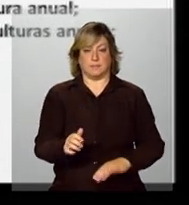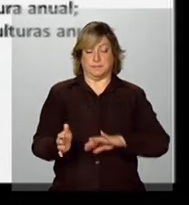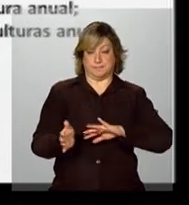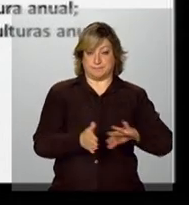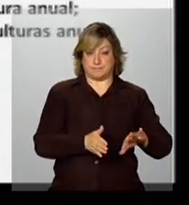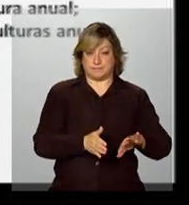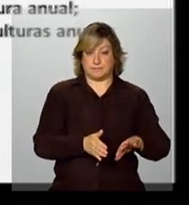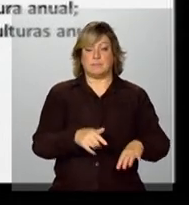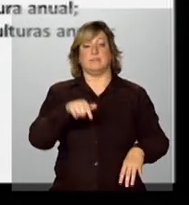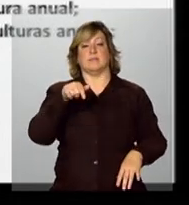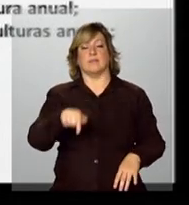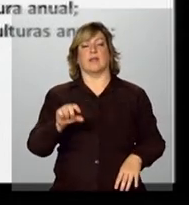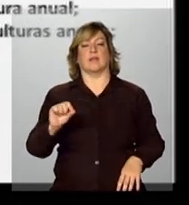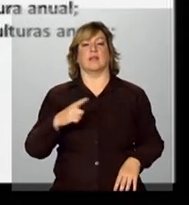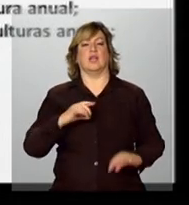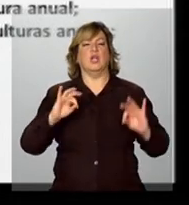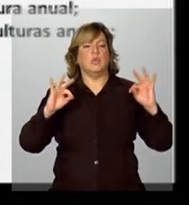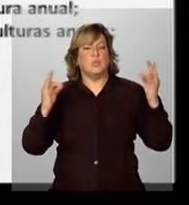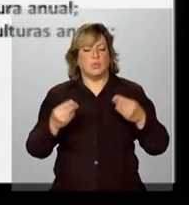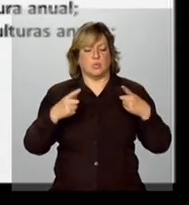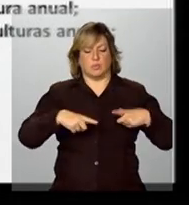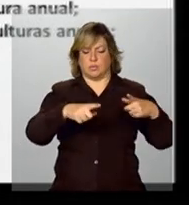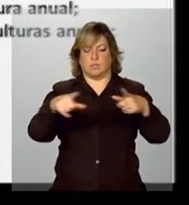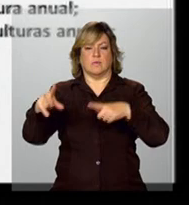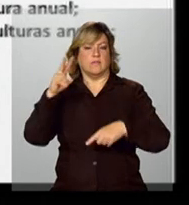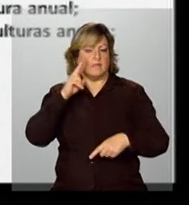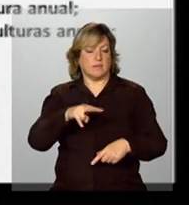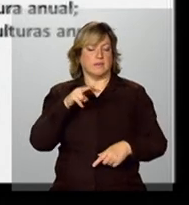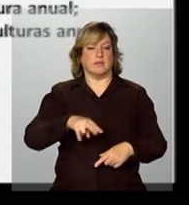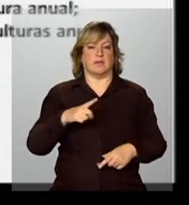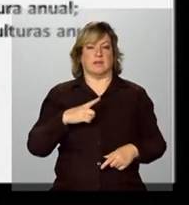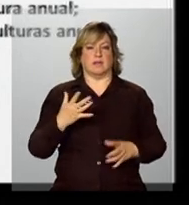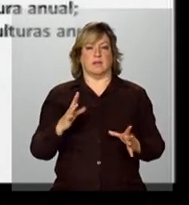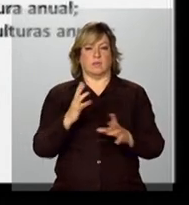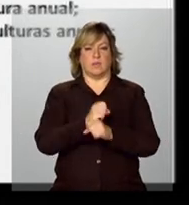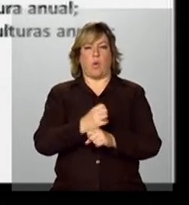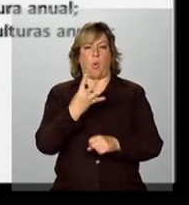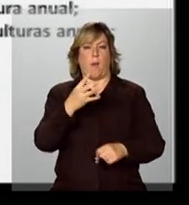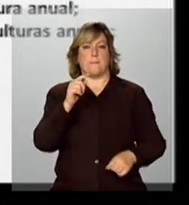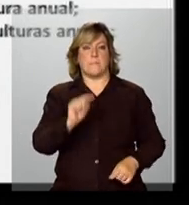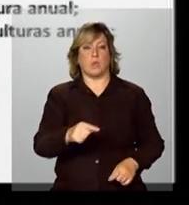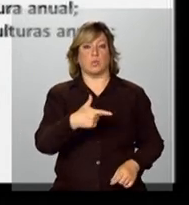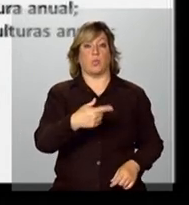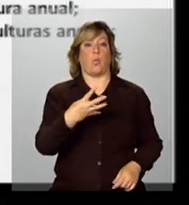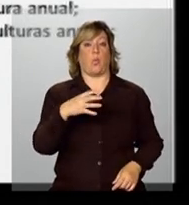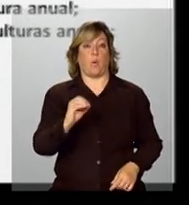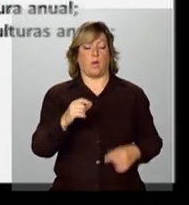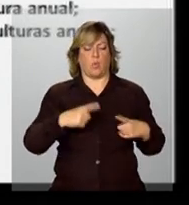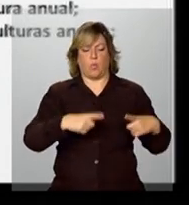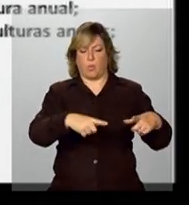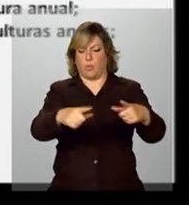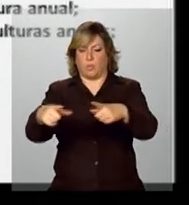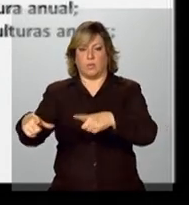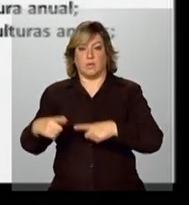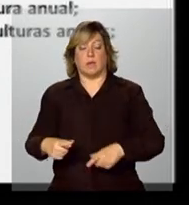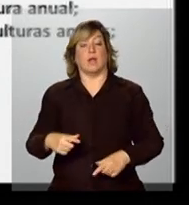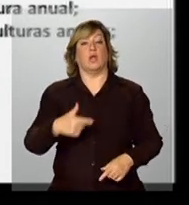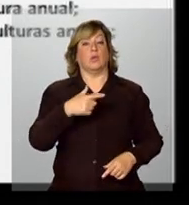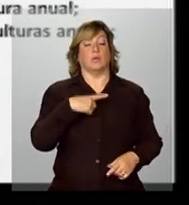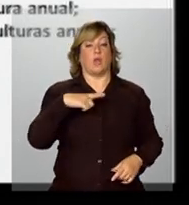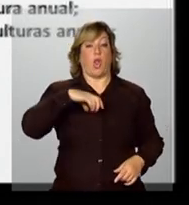que as imagens de satélite, do total de polígonos observados, que chega aí a 4.240,